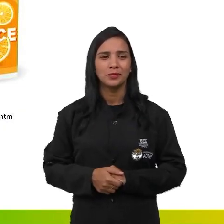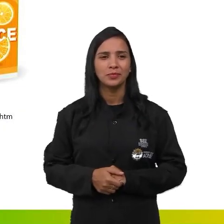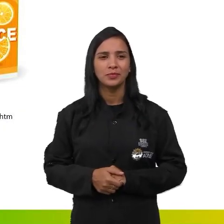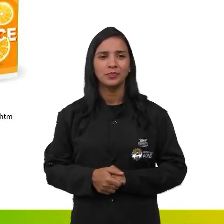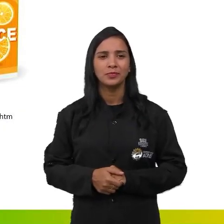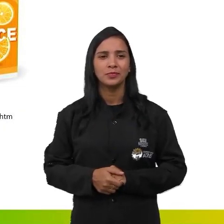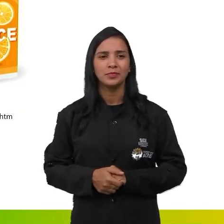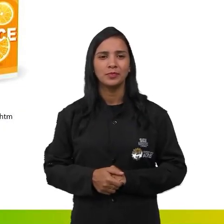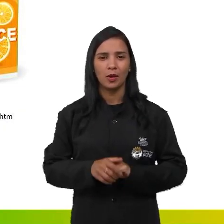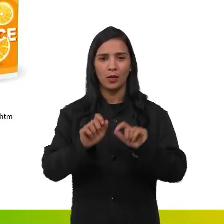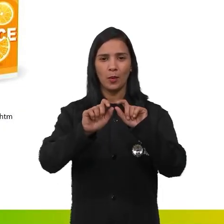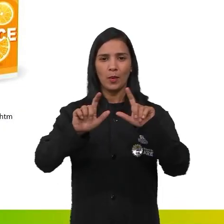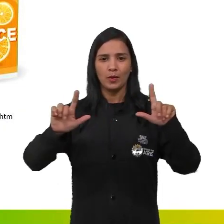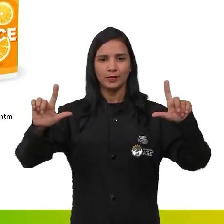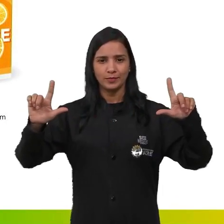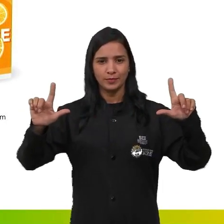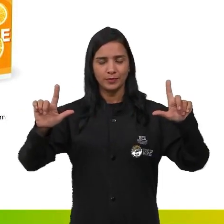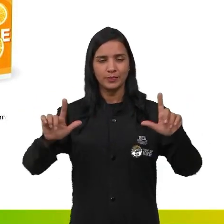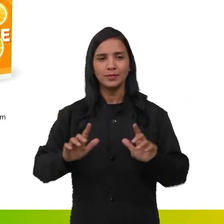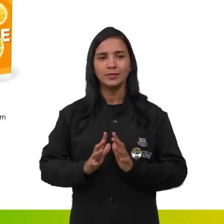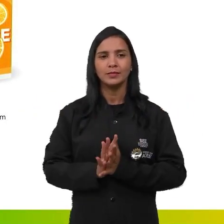para a tela.